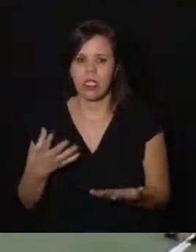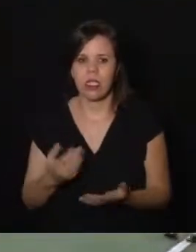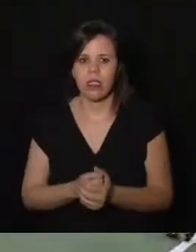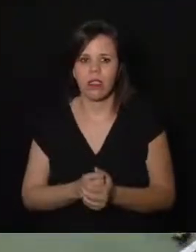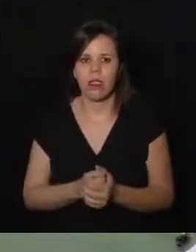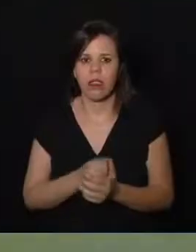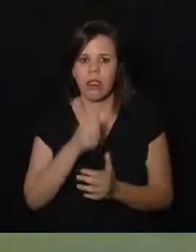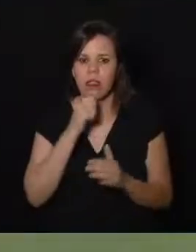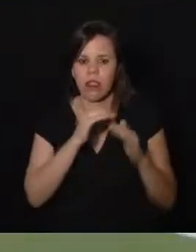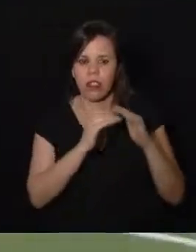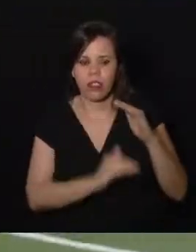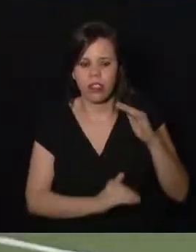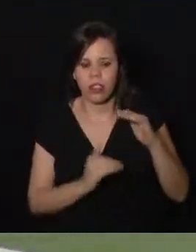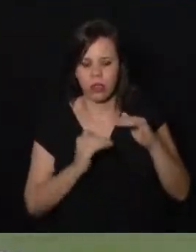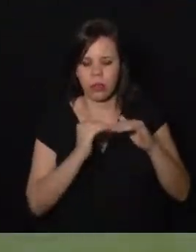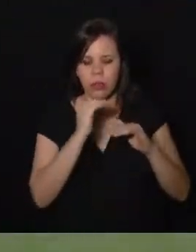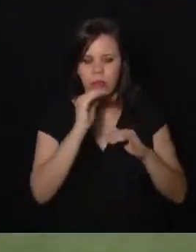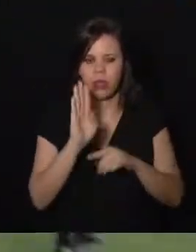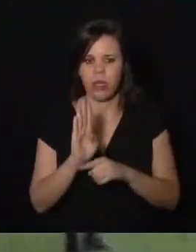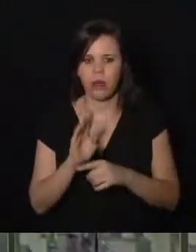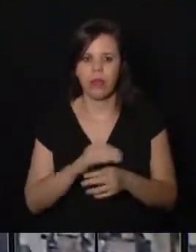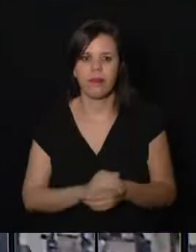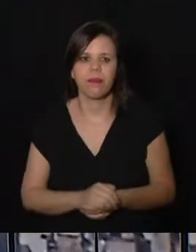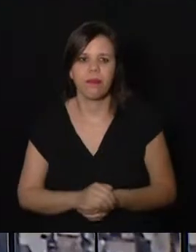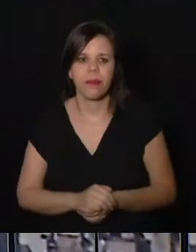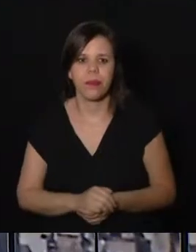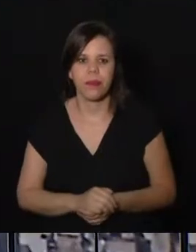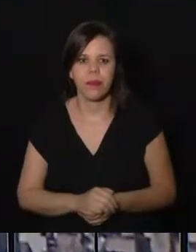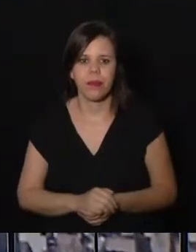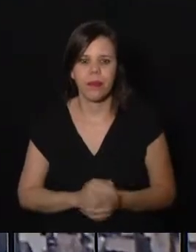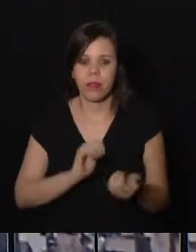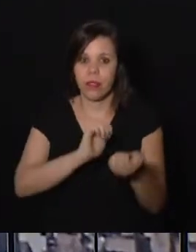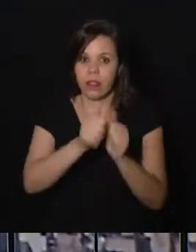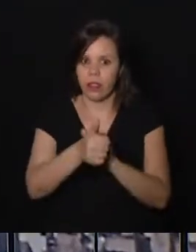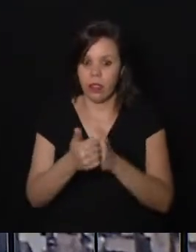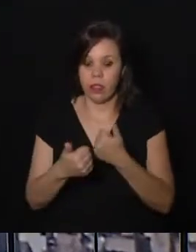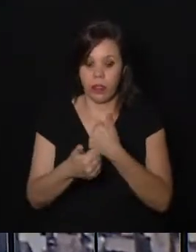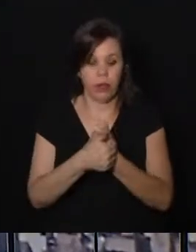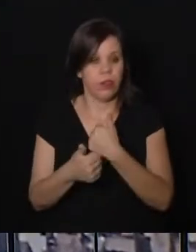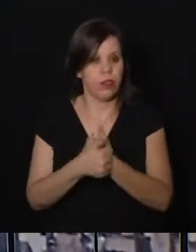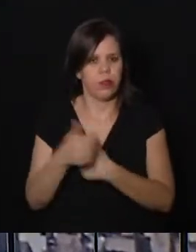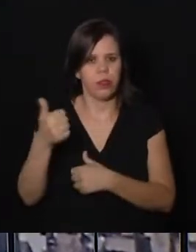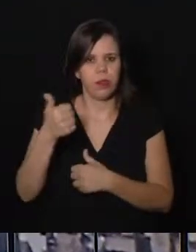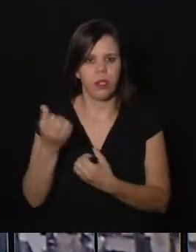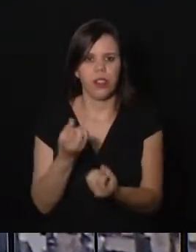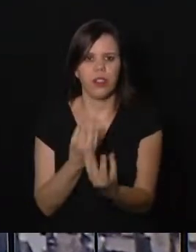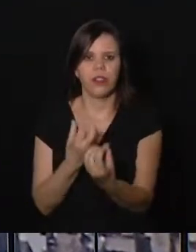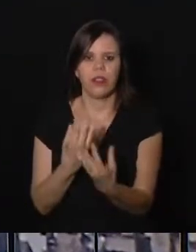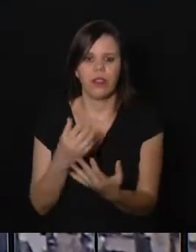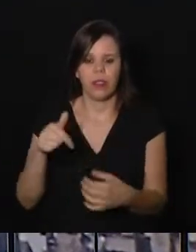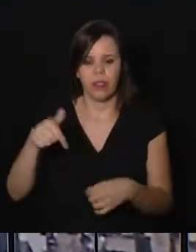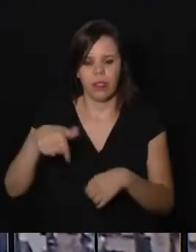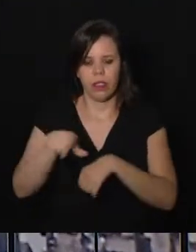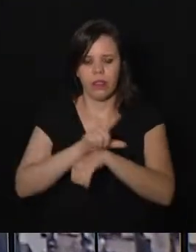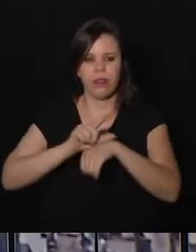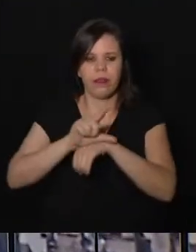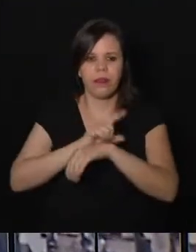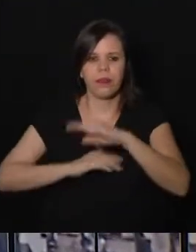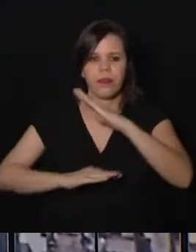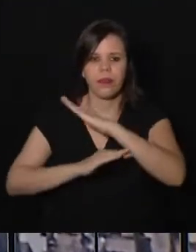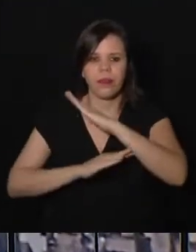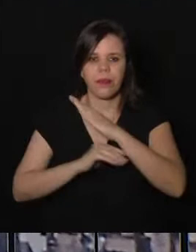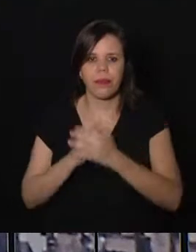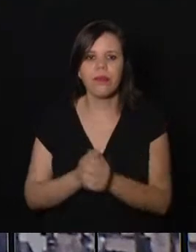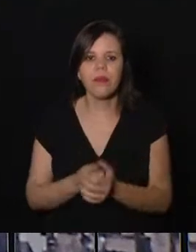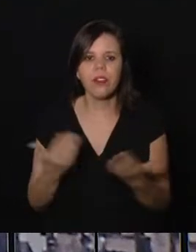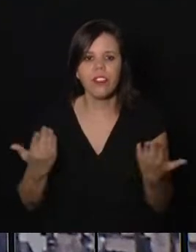do Campeonato Brasileiro da Série B. O esporte é daqui a pouco. Primeiro as informações do Legislativo, porque hoje